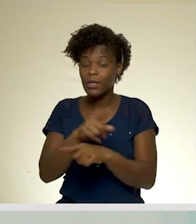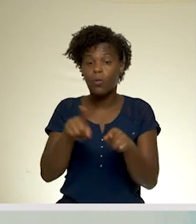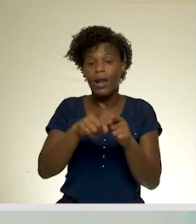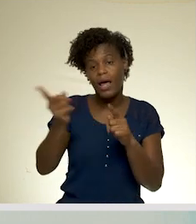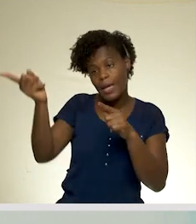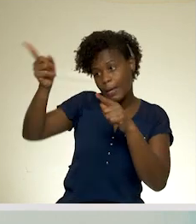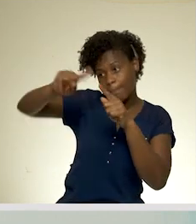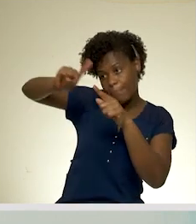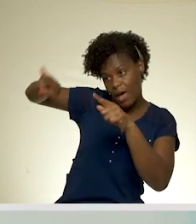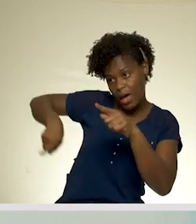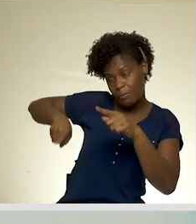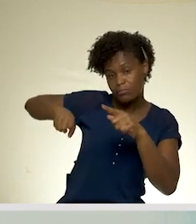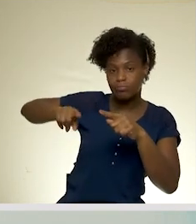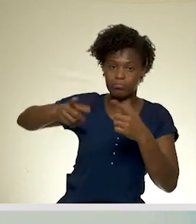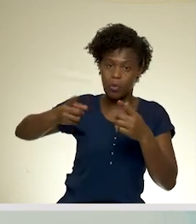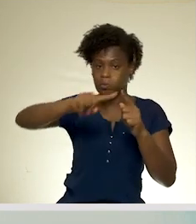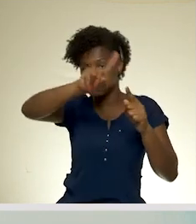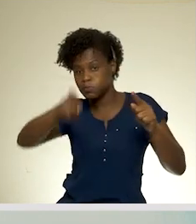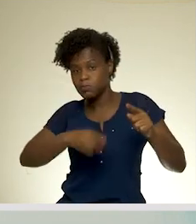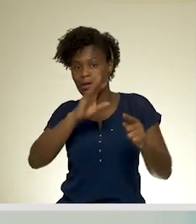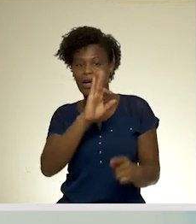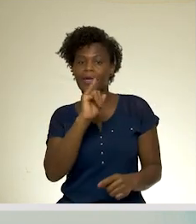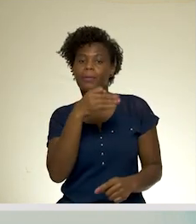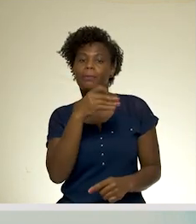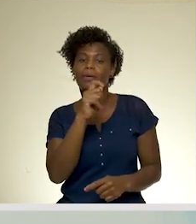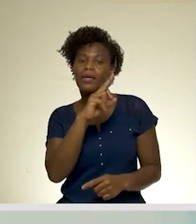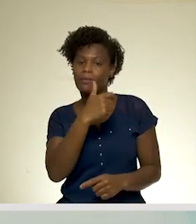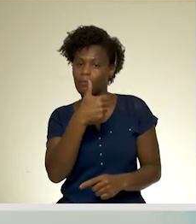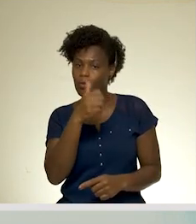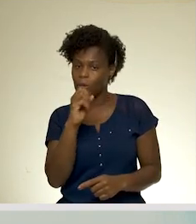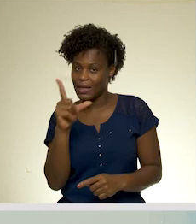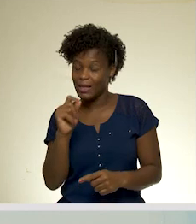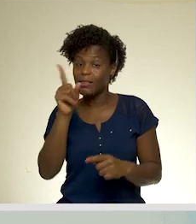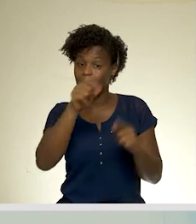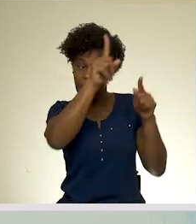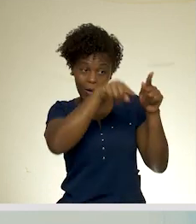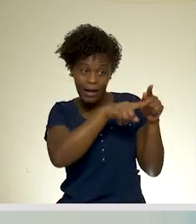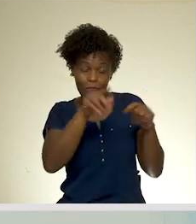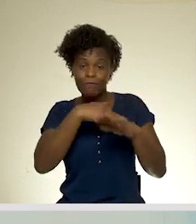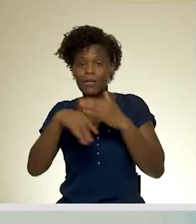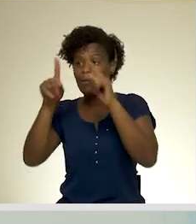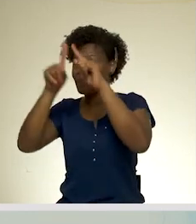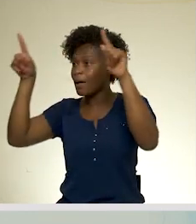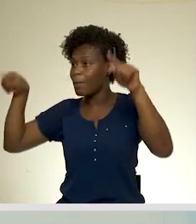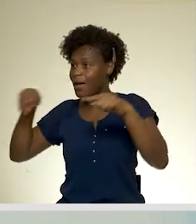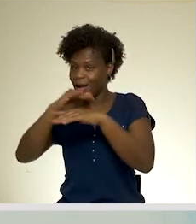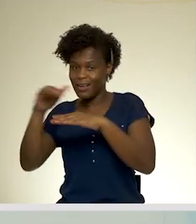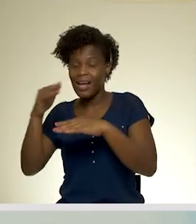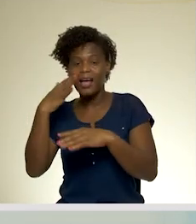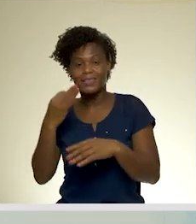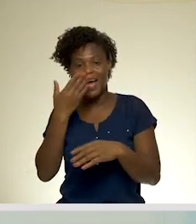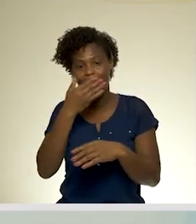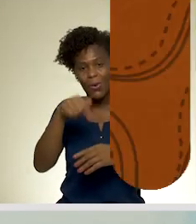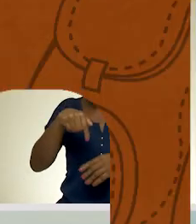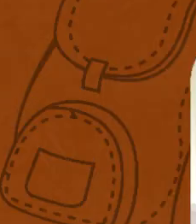hipérbole. Também, através do gráfico, construímos a tabela. Assim foi a nossa aula